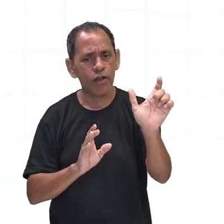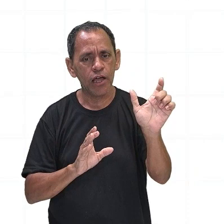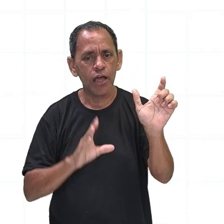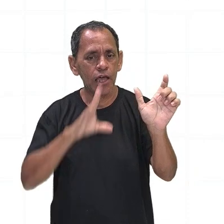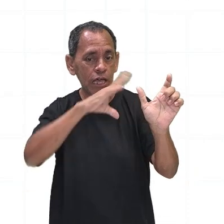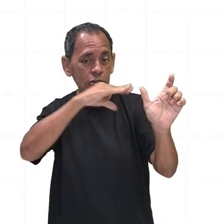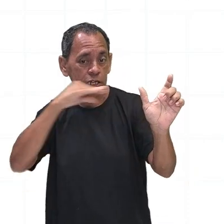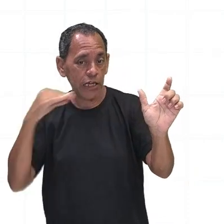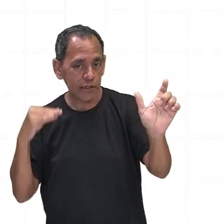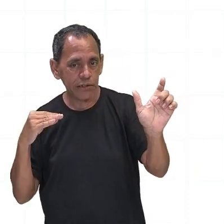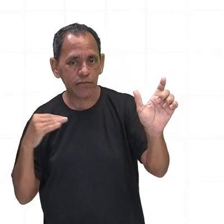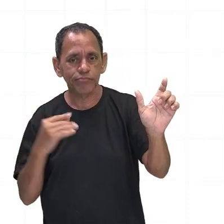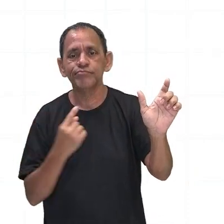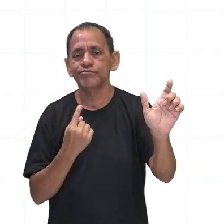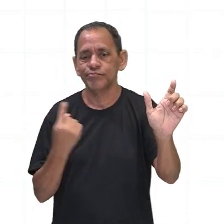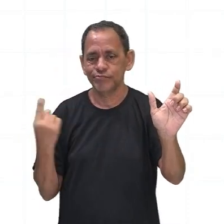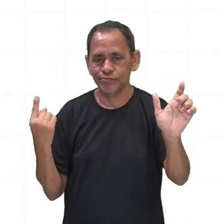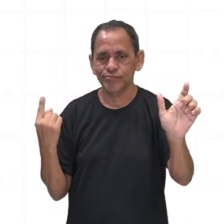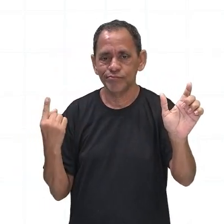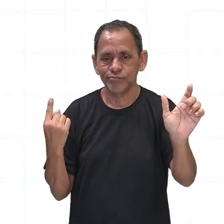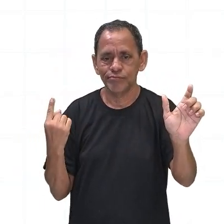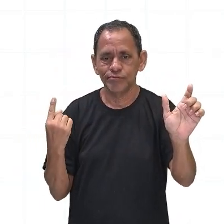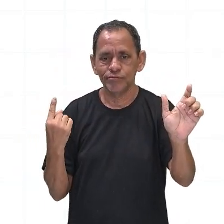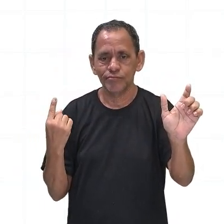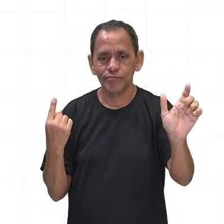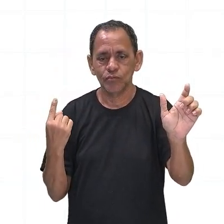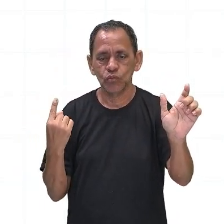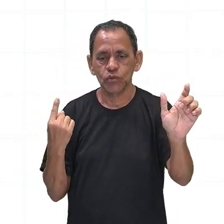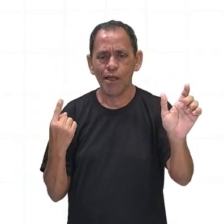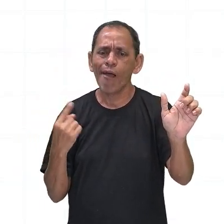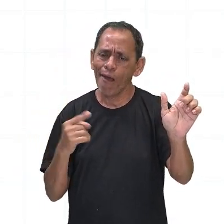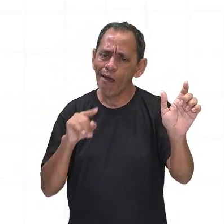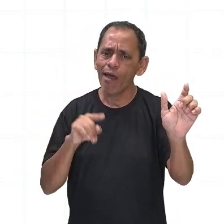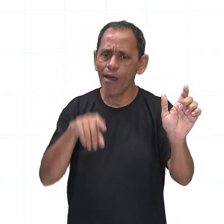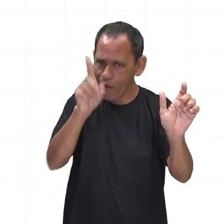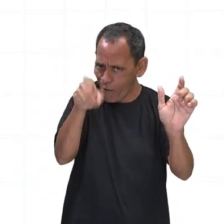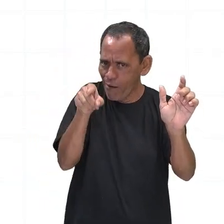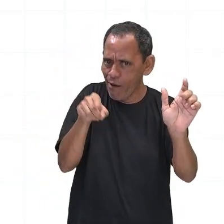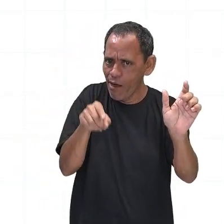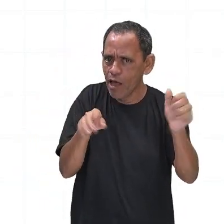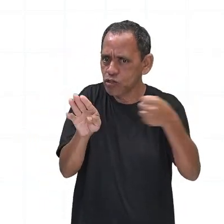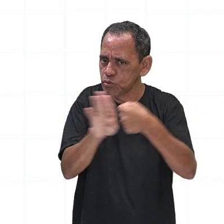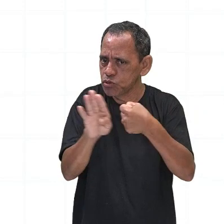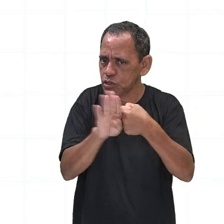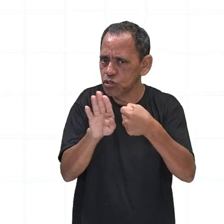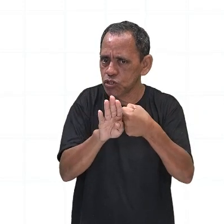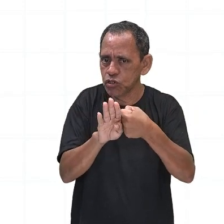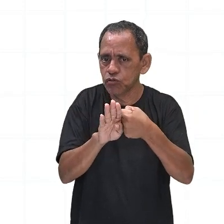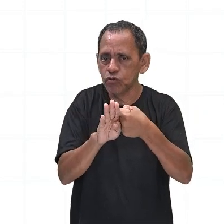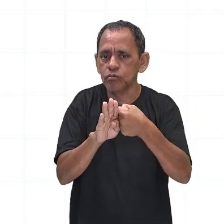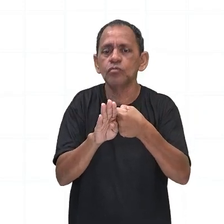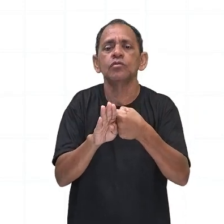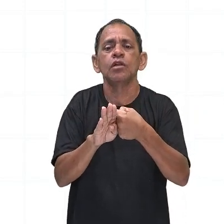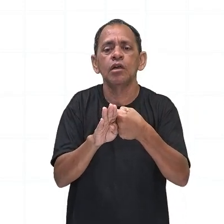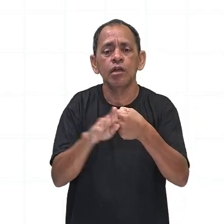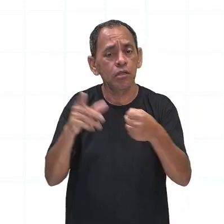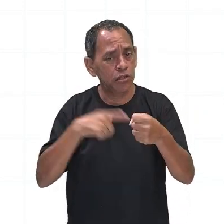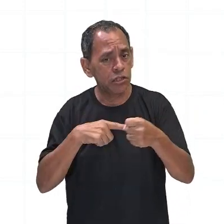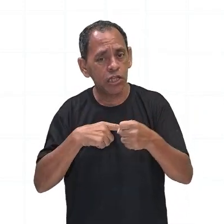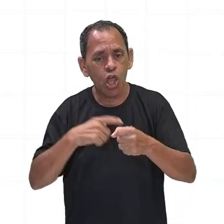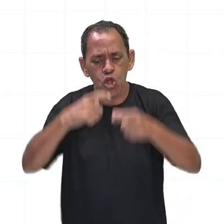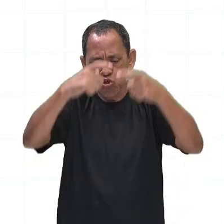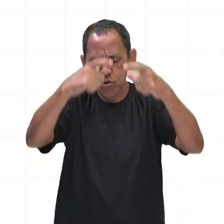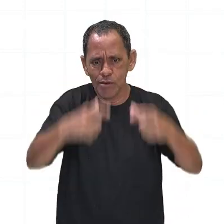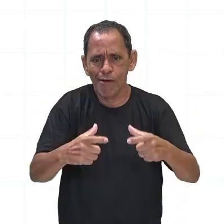destacando aí para vocês, observem que criança é um substantivo, ok? E ocupa um lugar